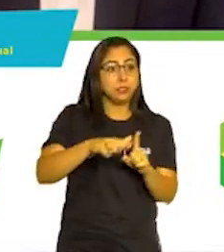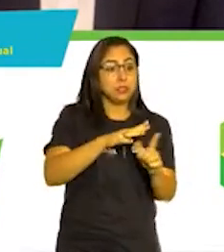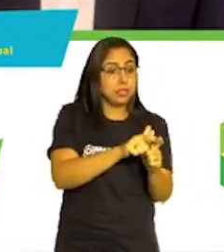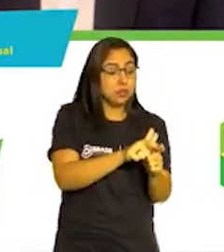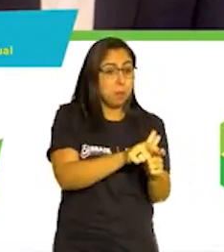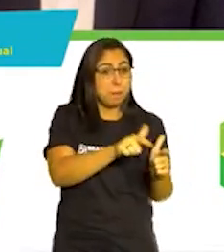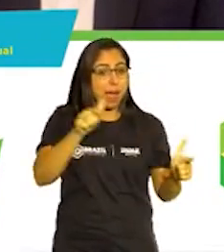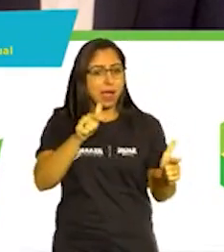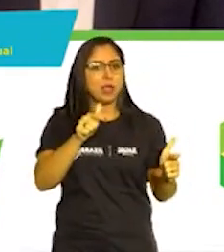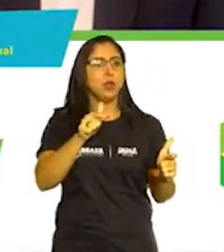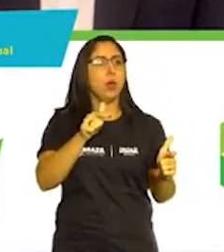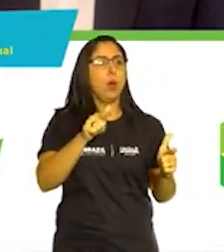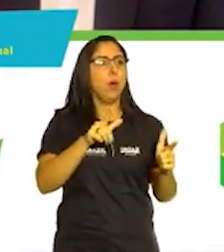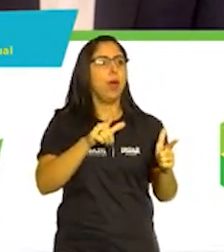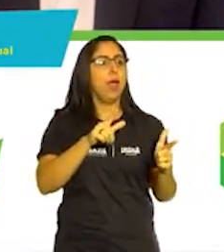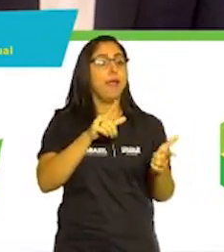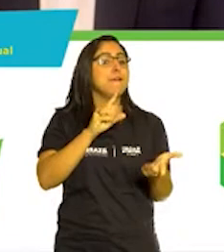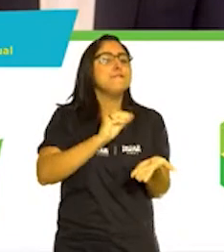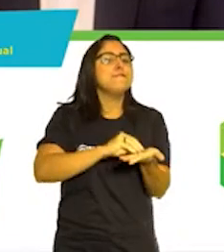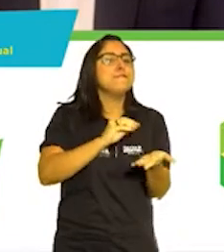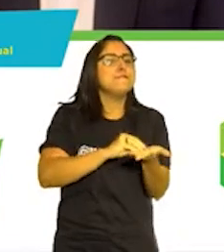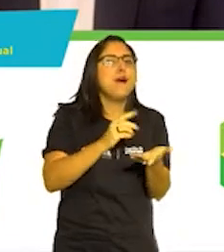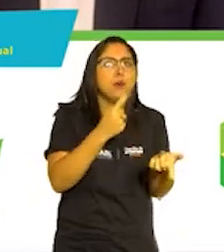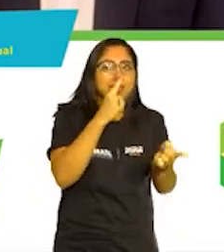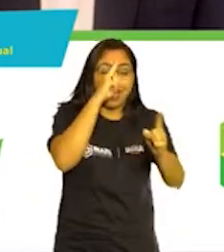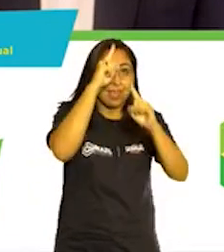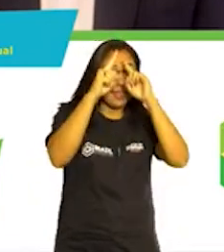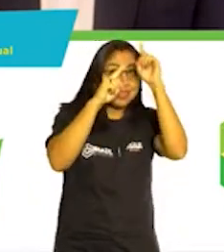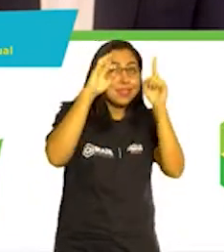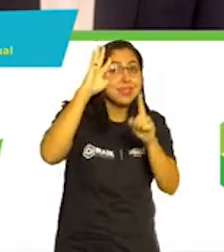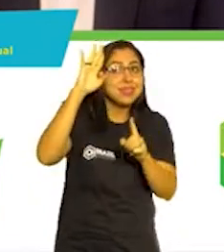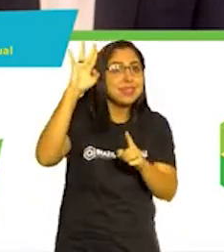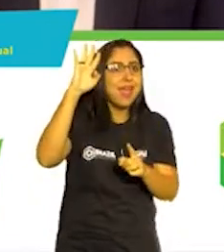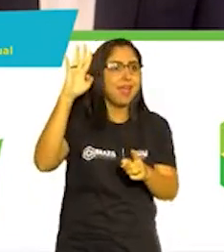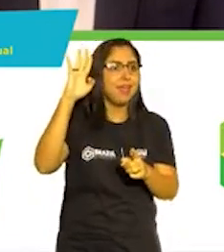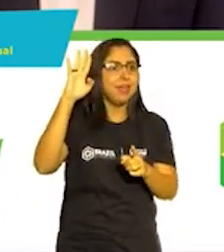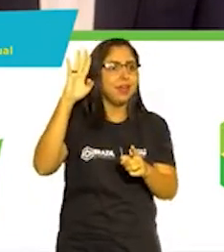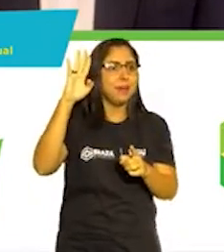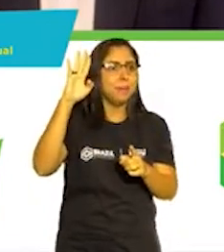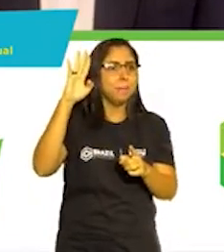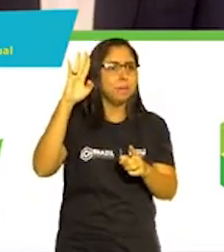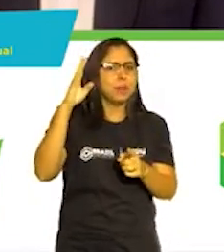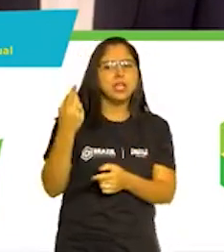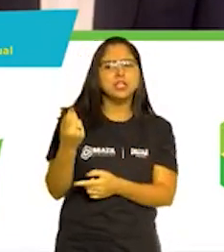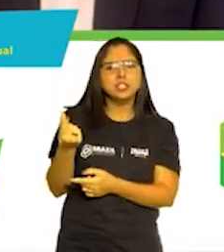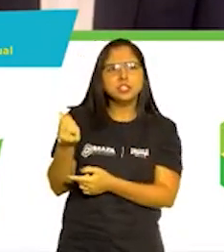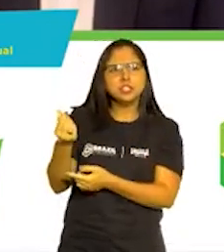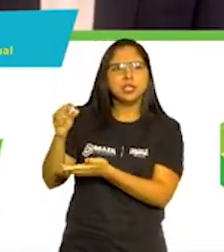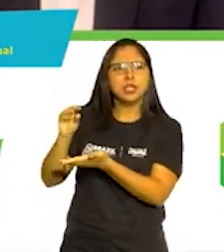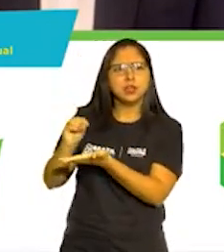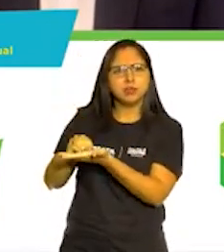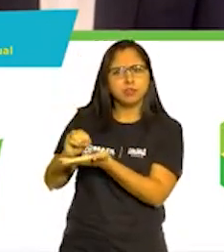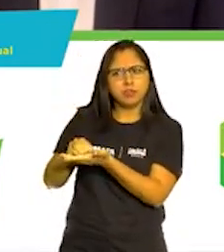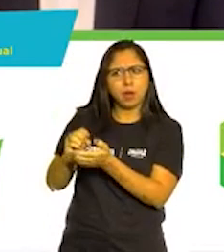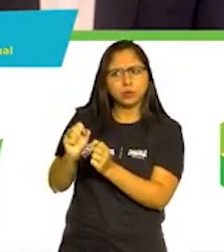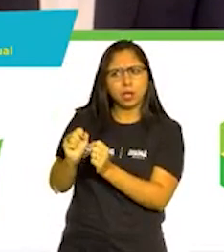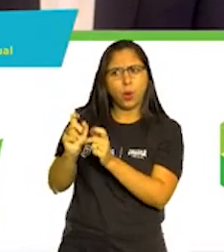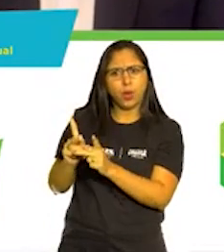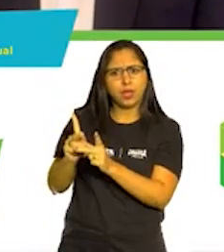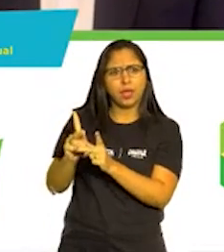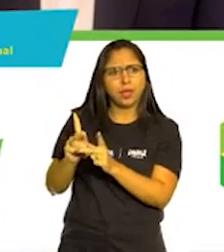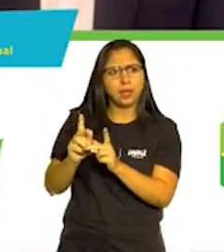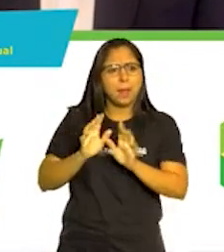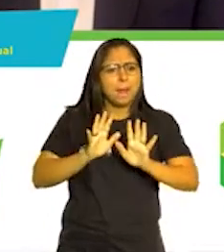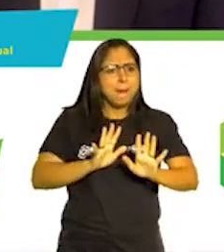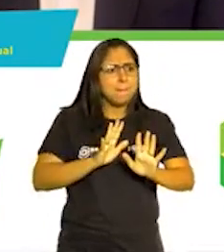ideias. Quer dizer, é legal numa sociedade faltar dinheiro, Quer dizer, imagina uma sociedade rica em